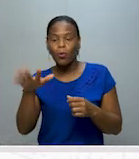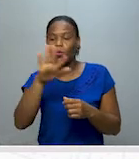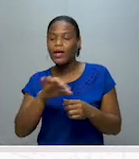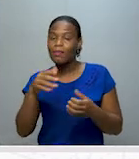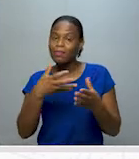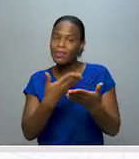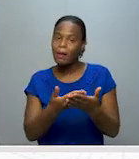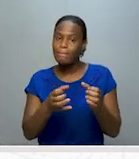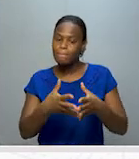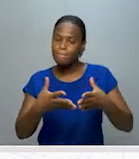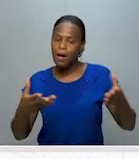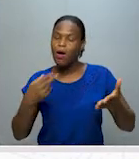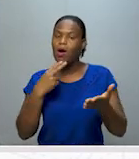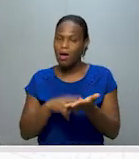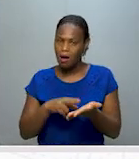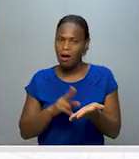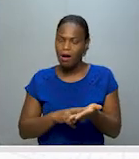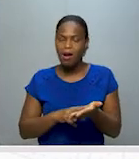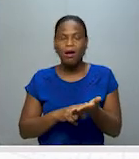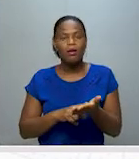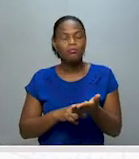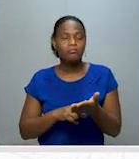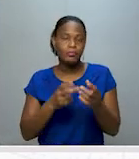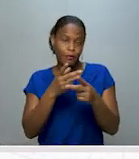dar maior realismo à